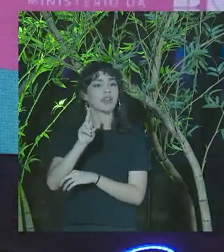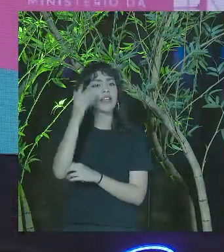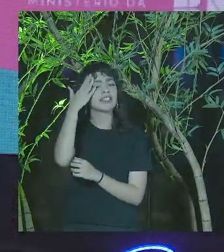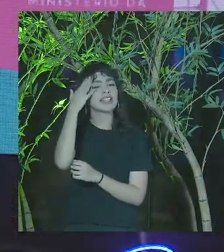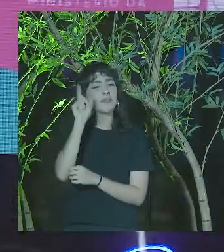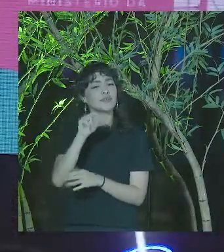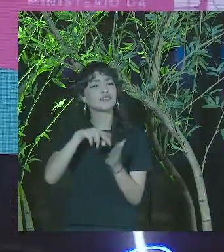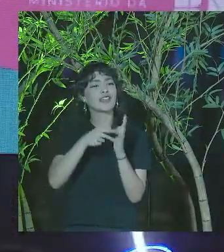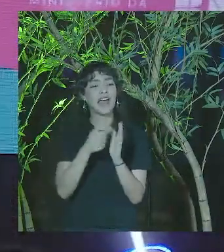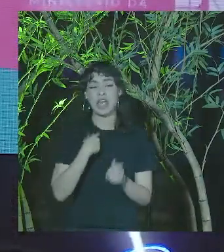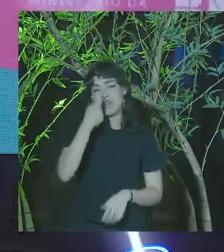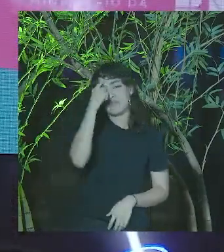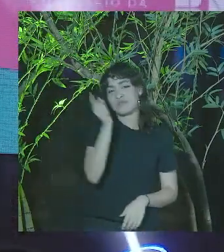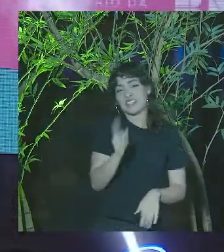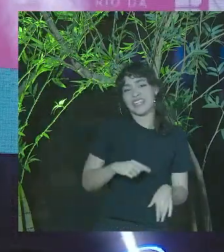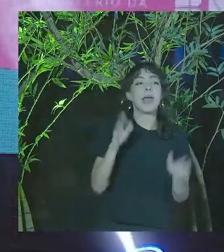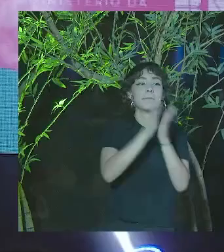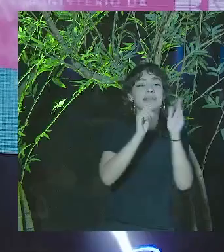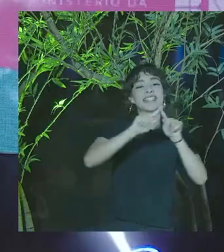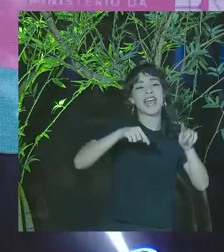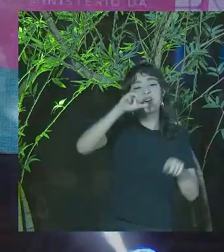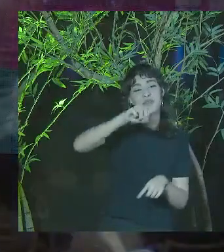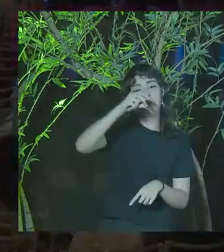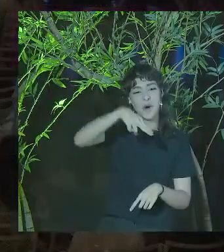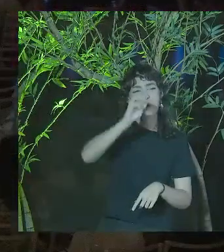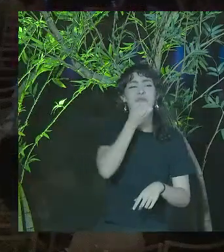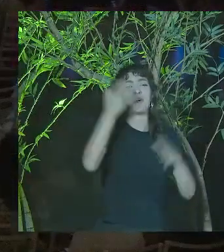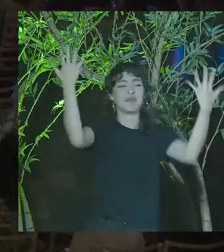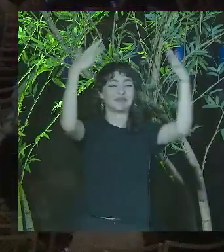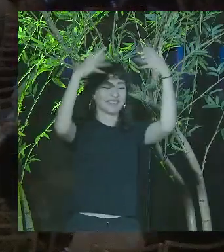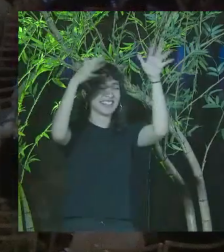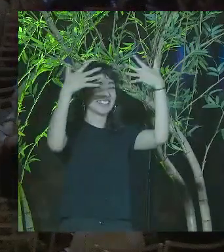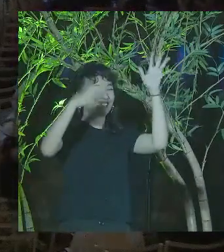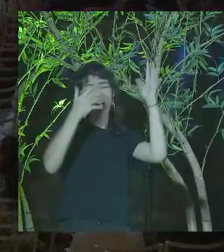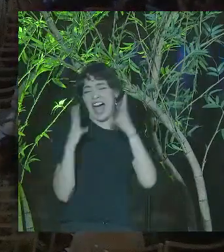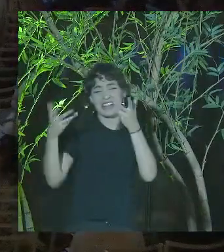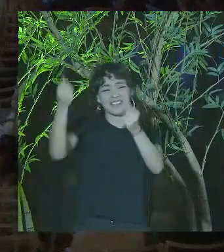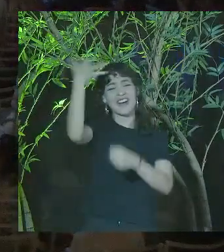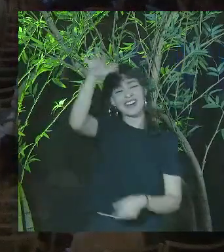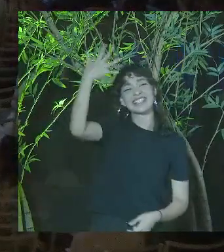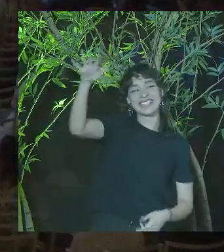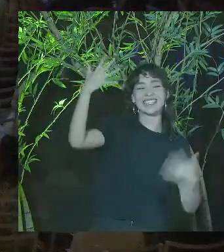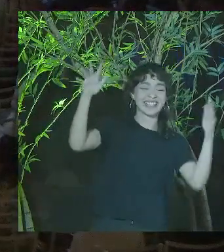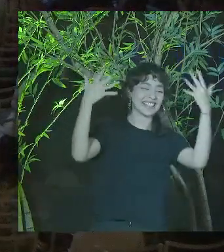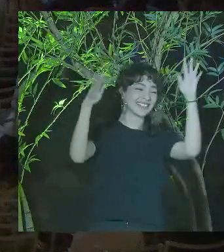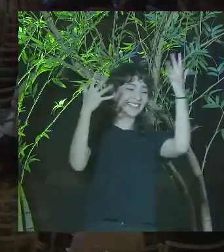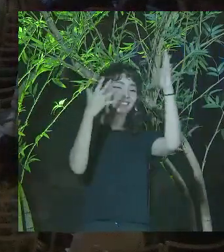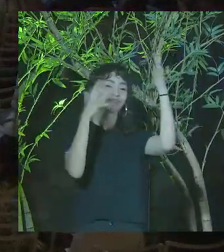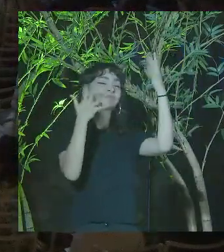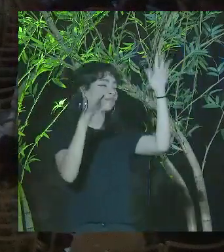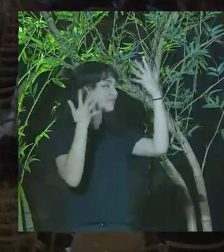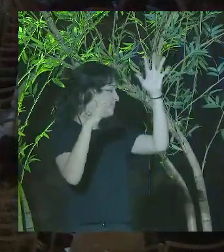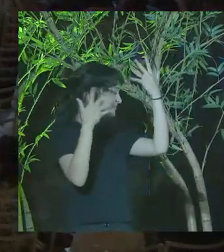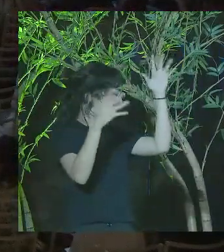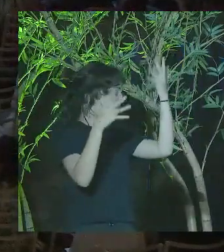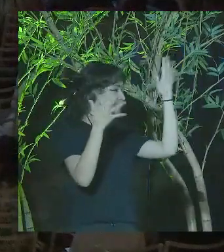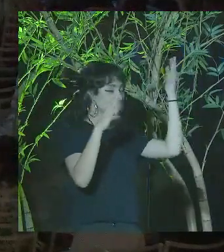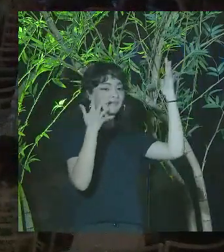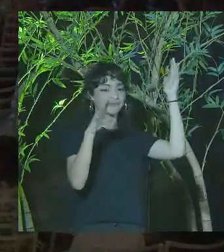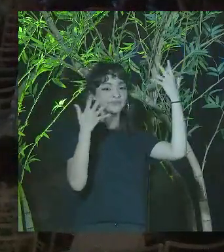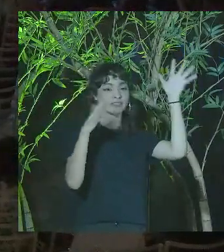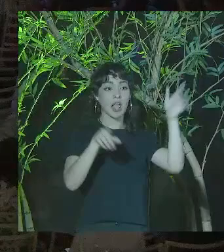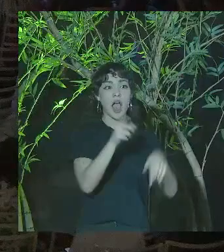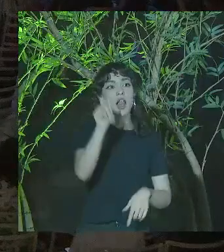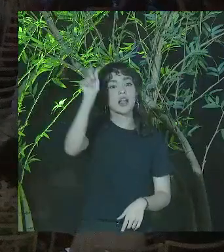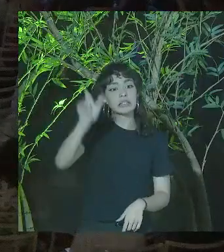Eu também não sei, mas é ONU, gente. Bate palma que é bom. É ONU, ela arrasa. O MIPAD eu não sei o que é, mas ela que se explica. Ela